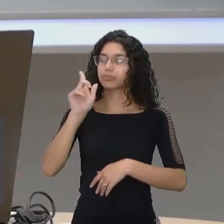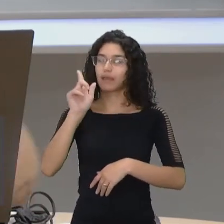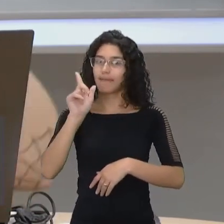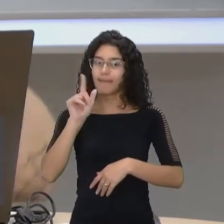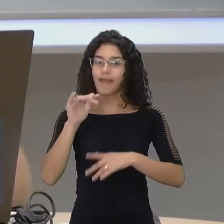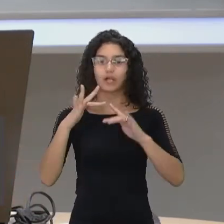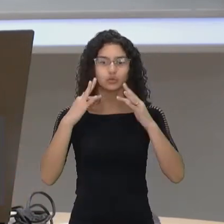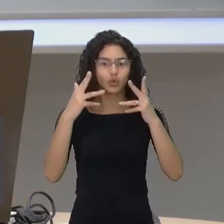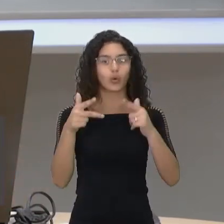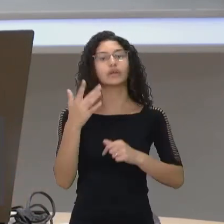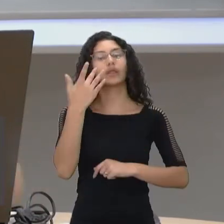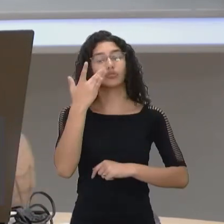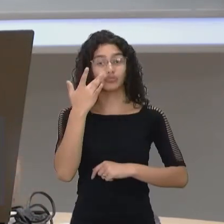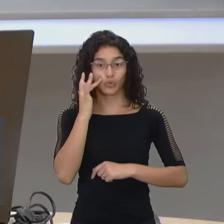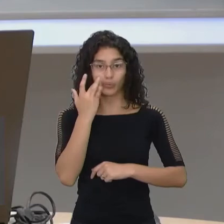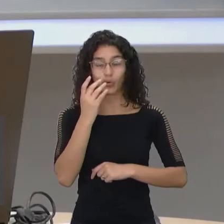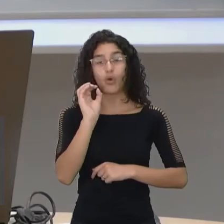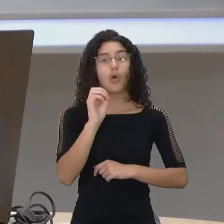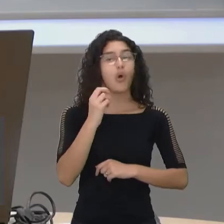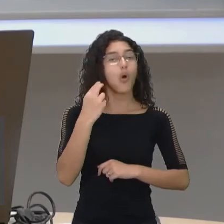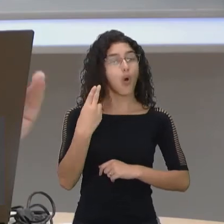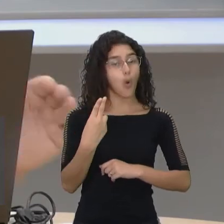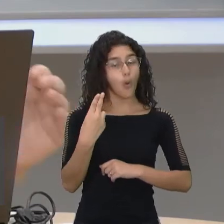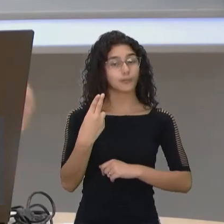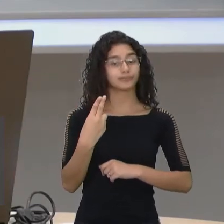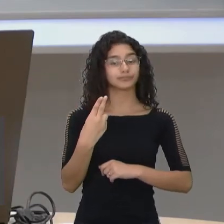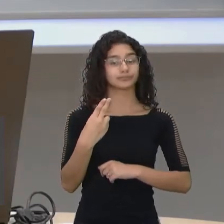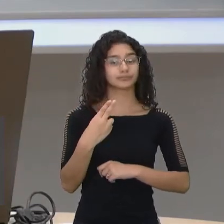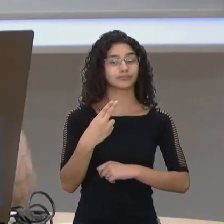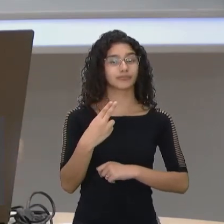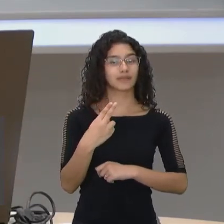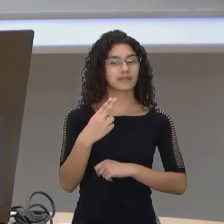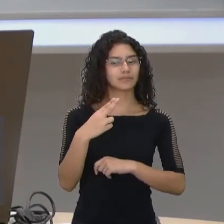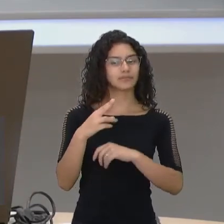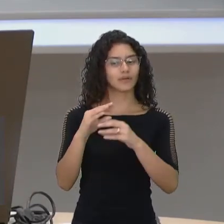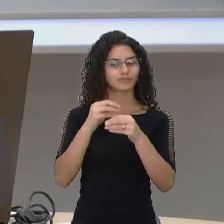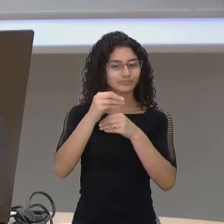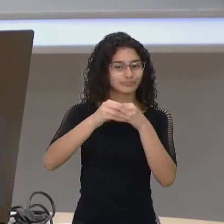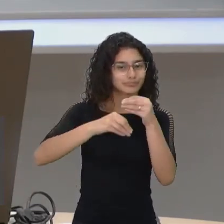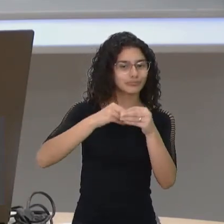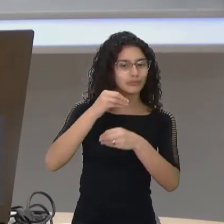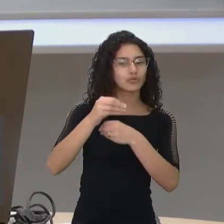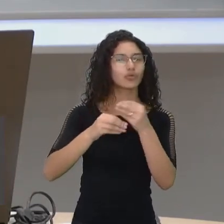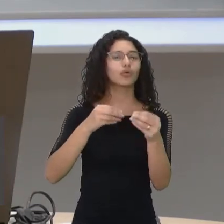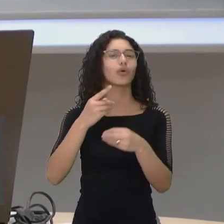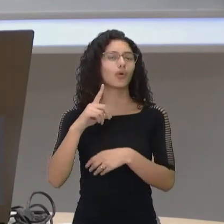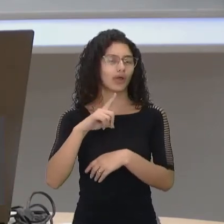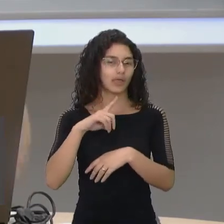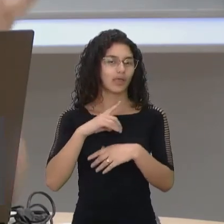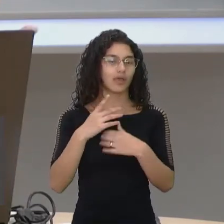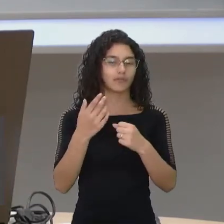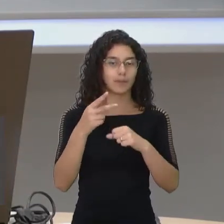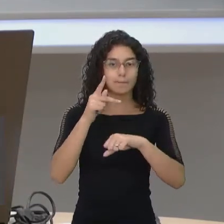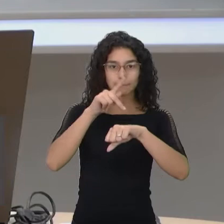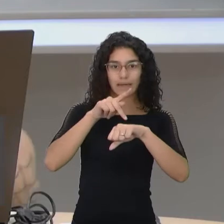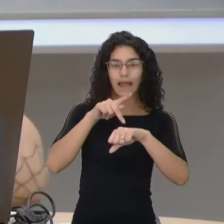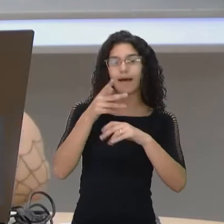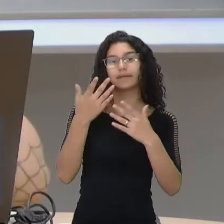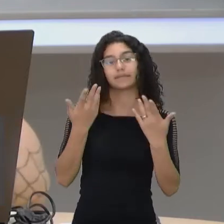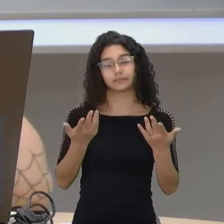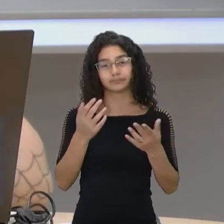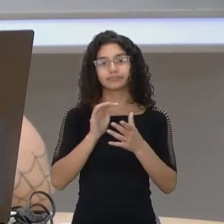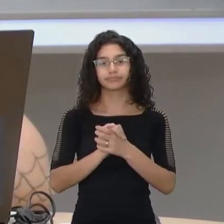feita totalmente de ouro ou se o Ourives tinha feito ali uma trapacinha e misturado algum outro metal, prata, enfim,